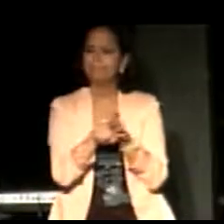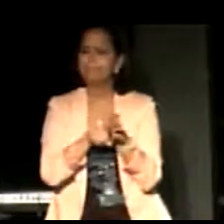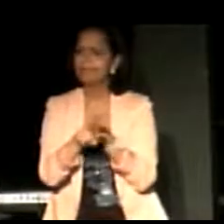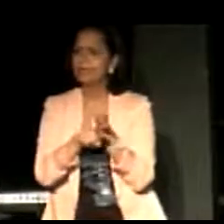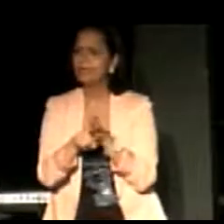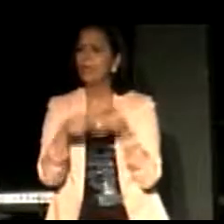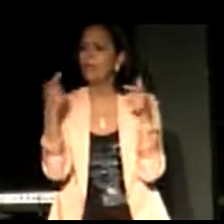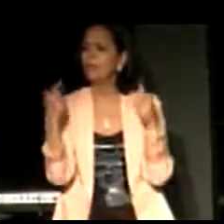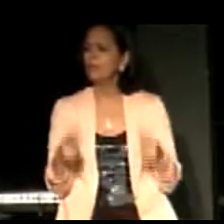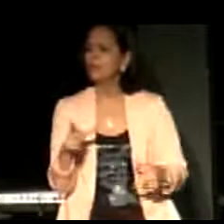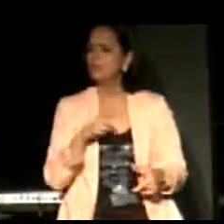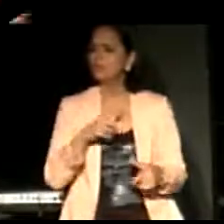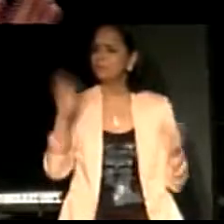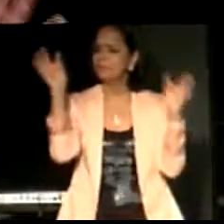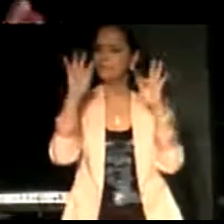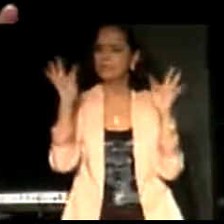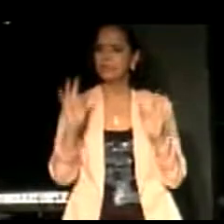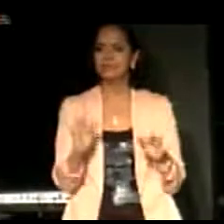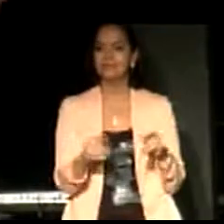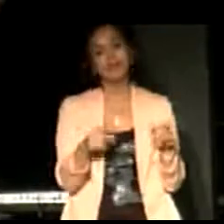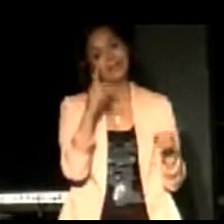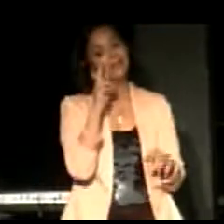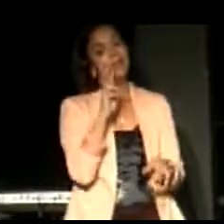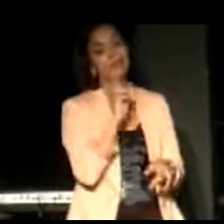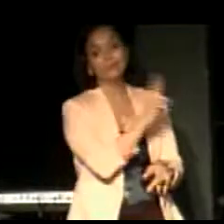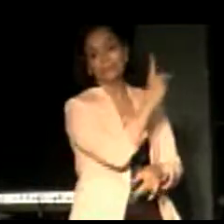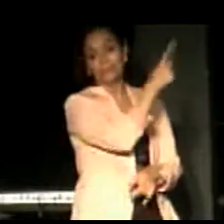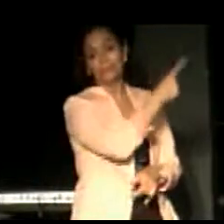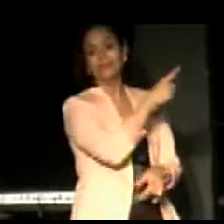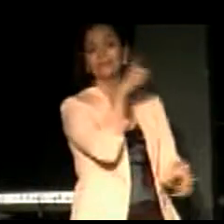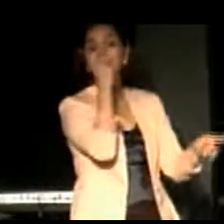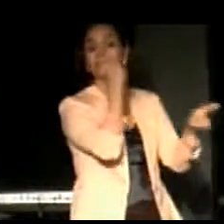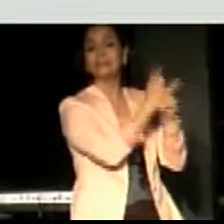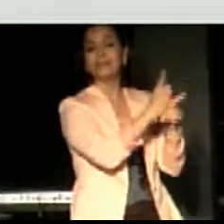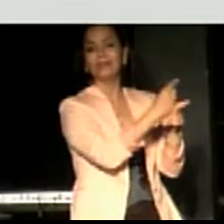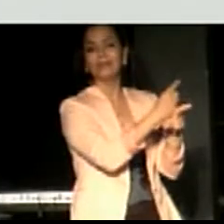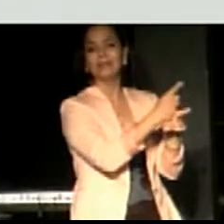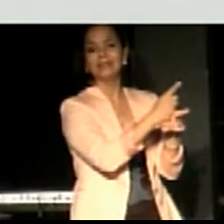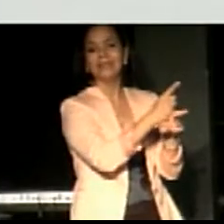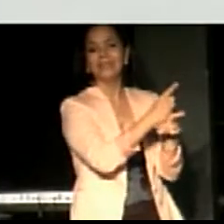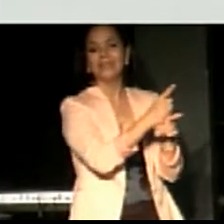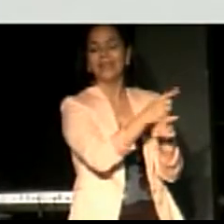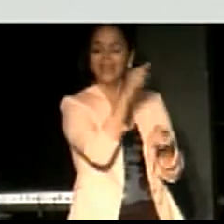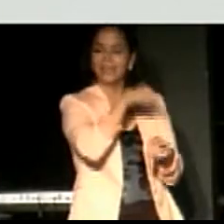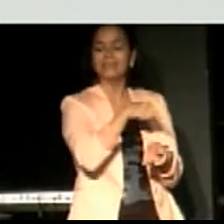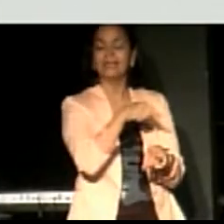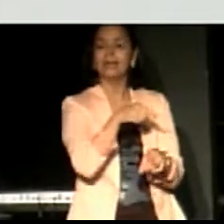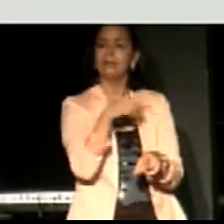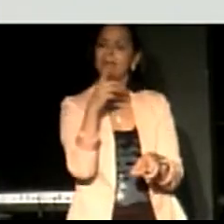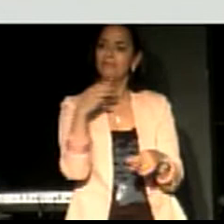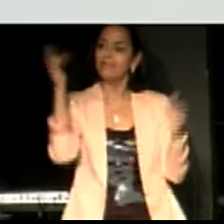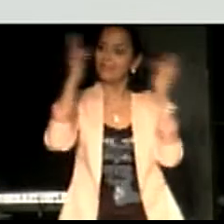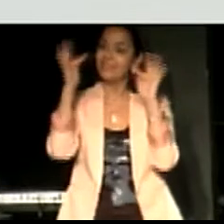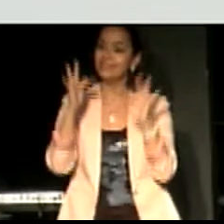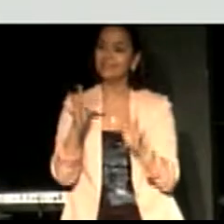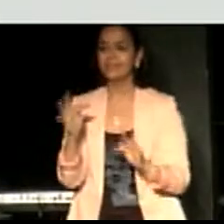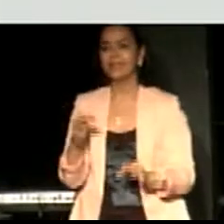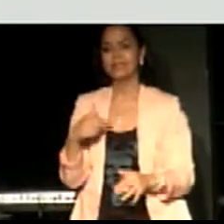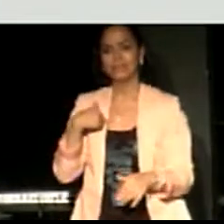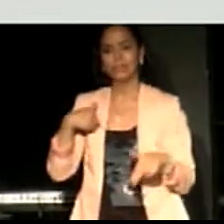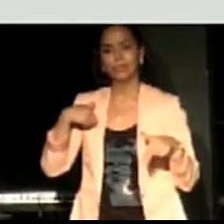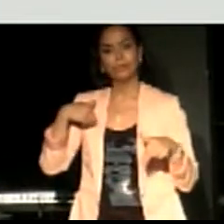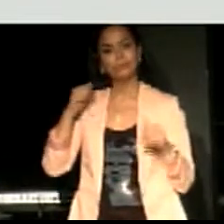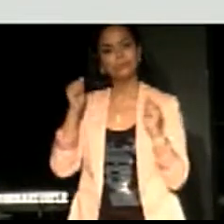obra Onde Está a Felicidade? Está aí. A felicidade está no andar com Deus. A felicidade